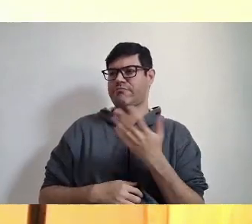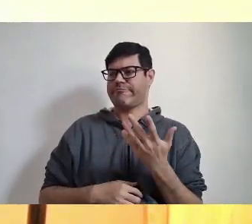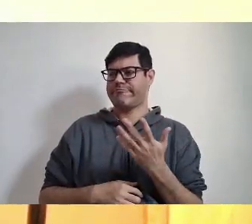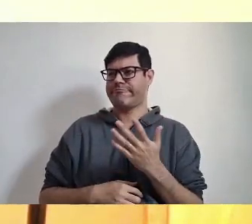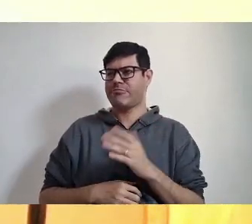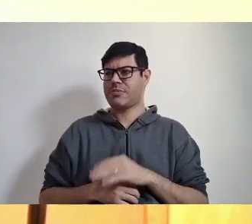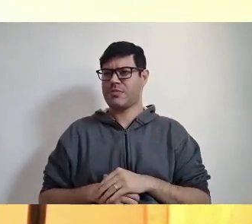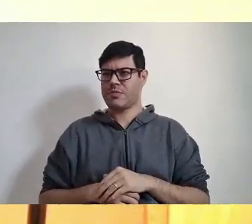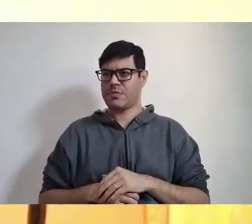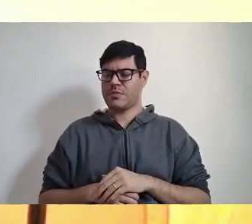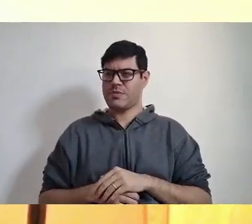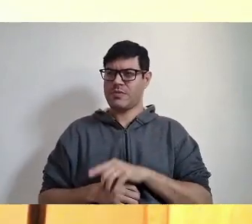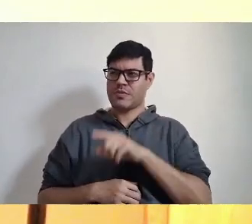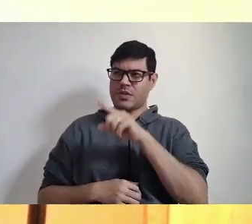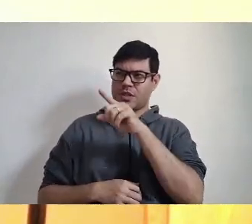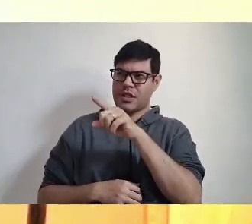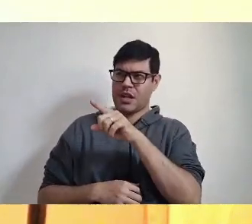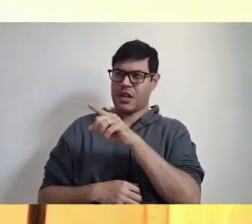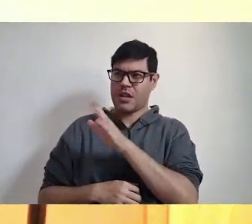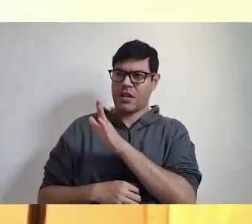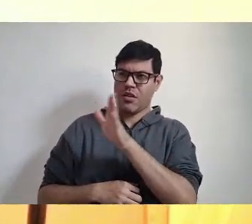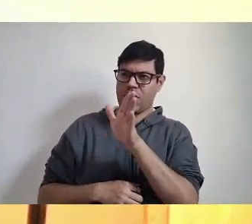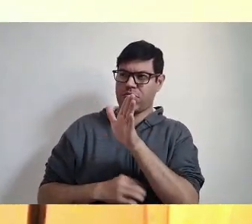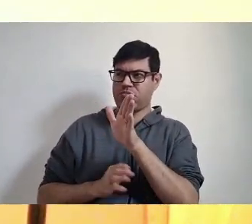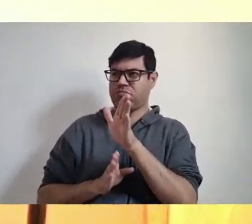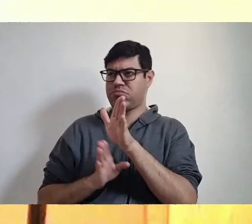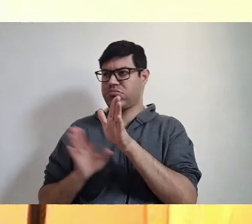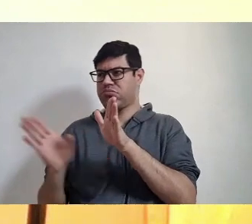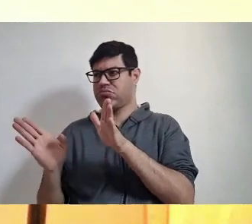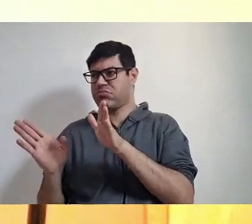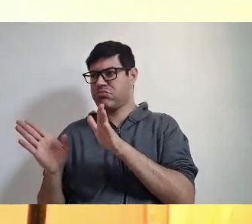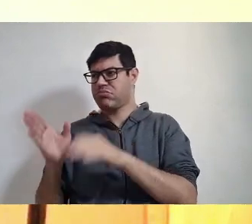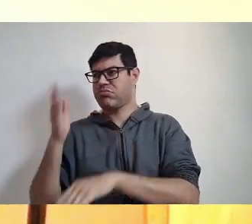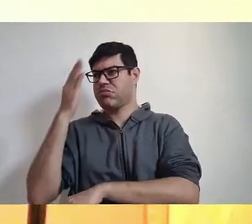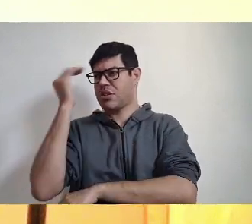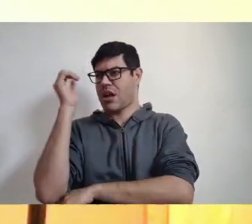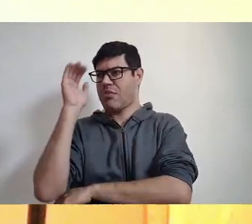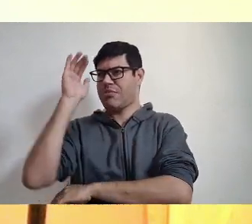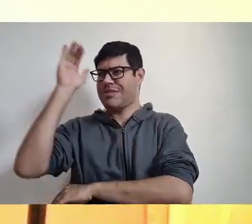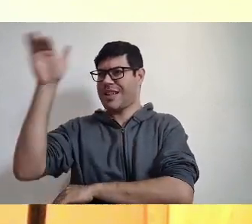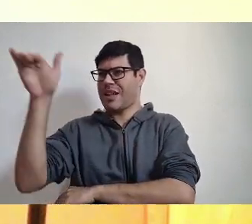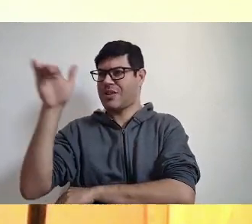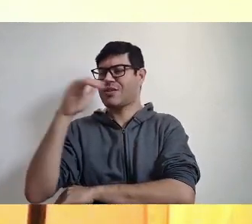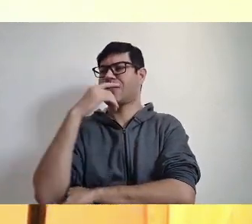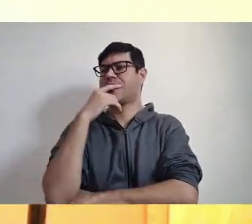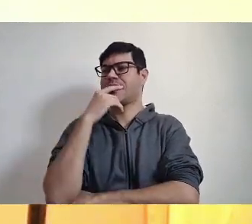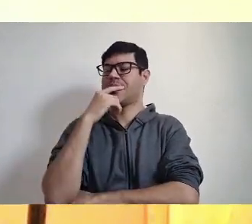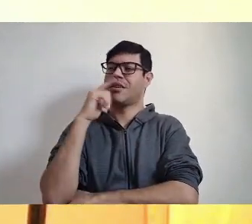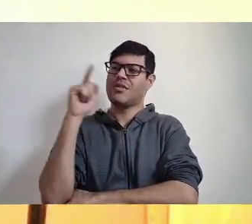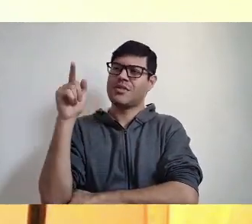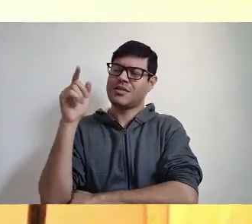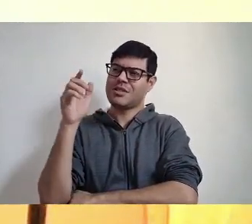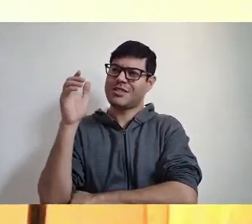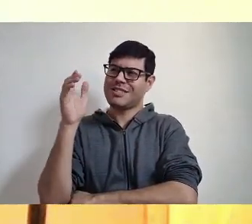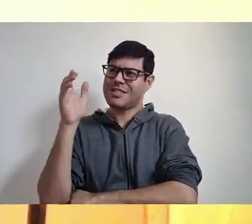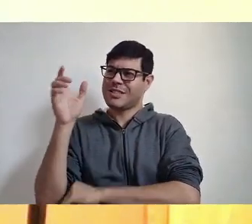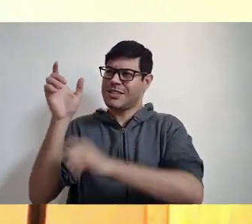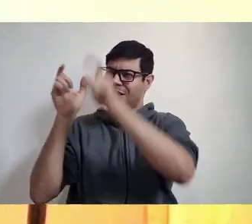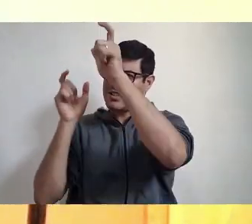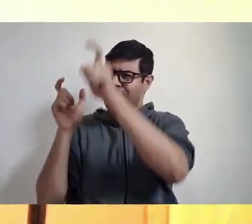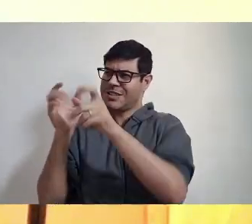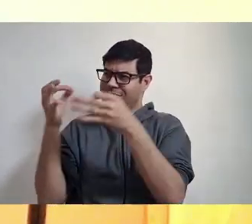tendência para um lado ou para outro, a gente consegue até traçar esse perfil. Sim. Eu acho que você tem um perfil